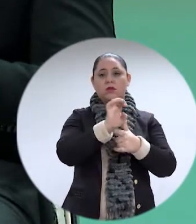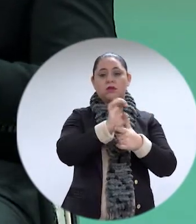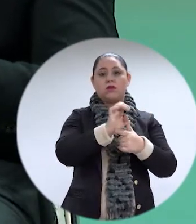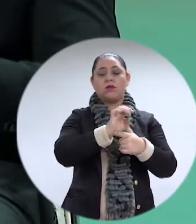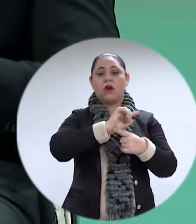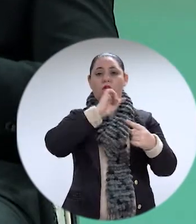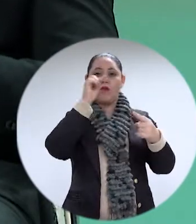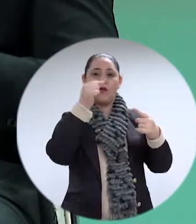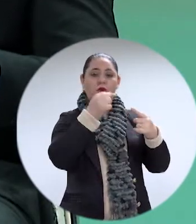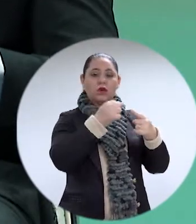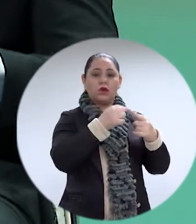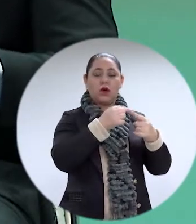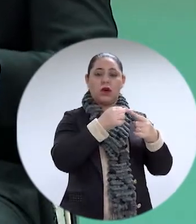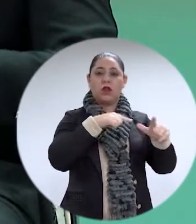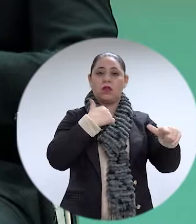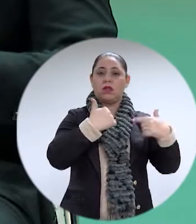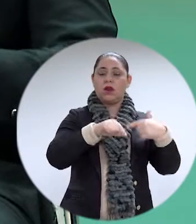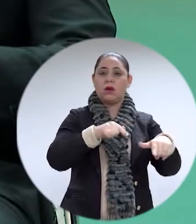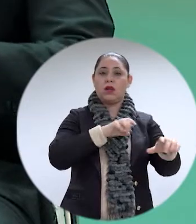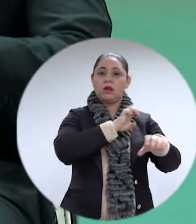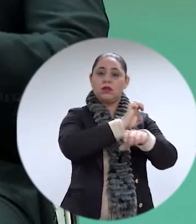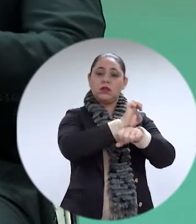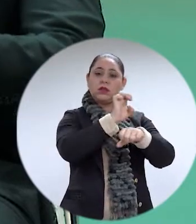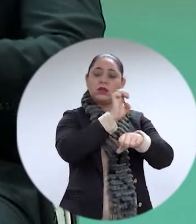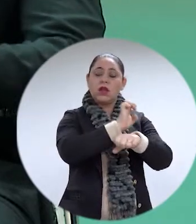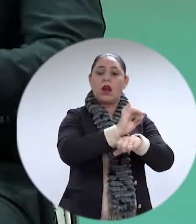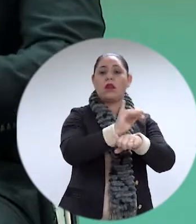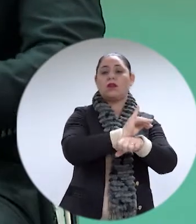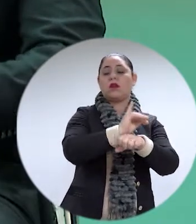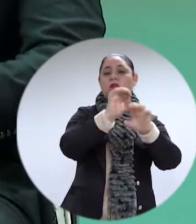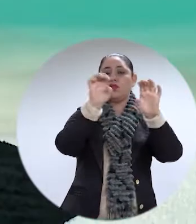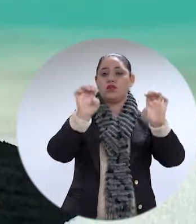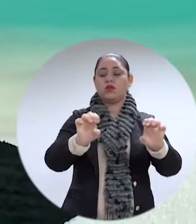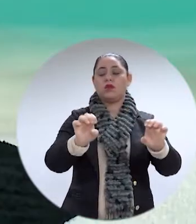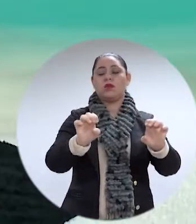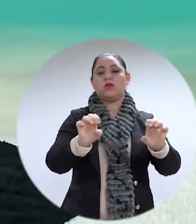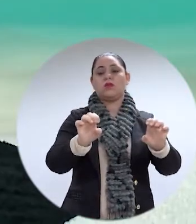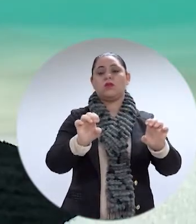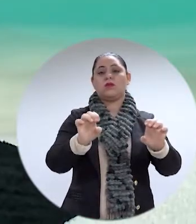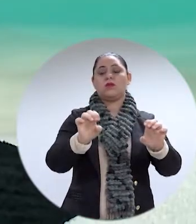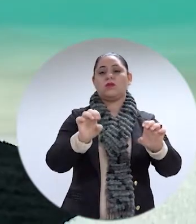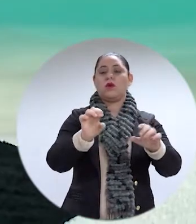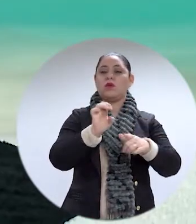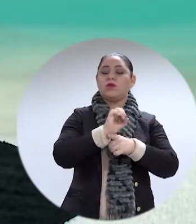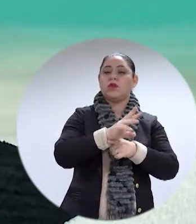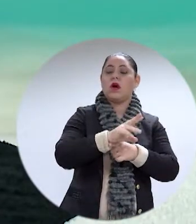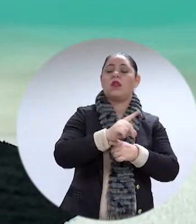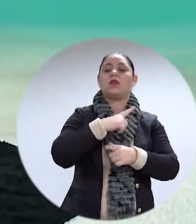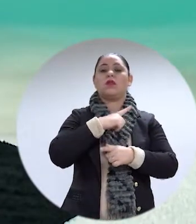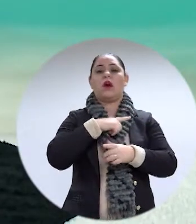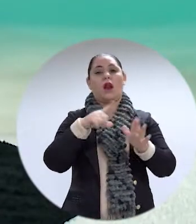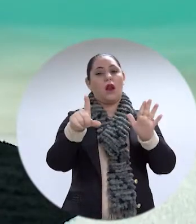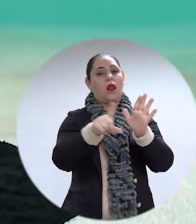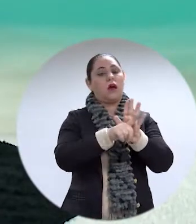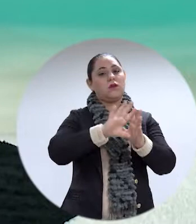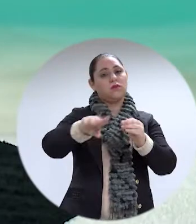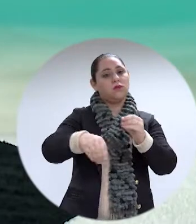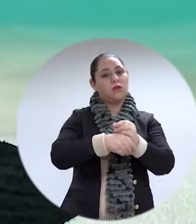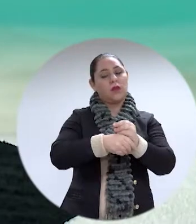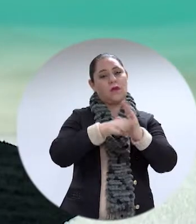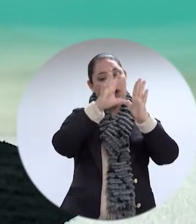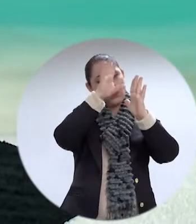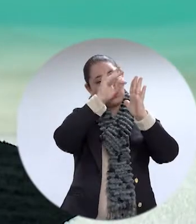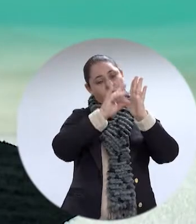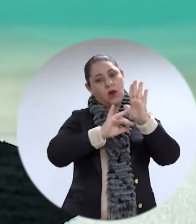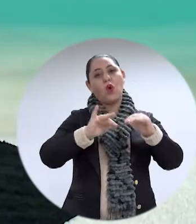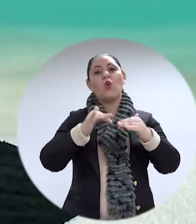Estado, que é voltado para atividades estratégicas de Estado, que exerçam o poder extroverso, e uma lei